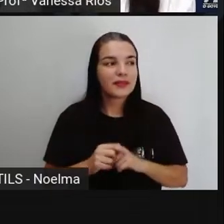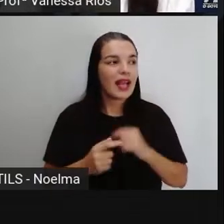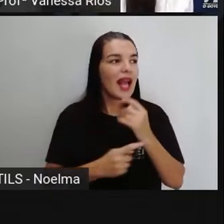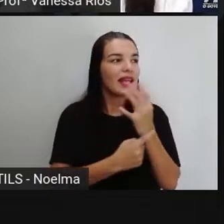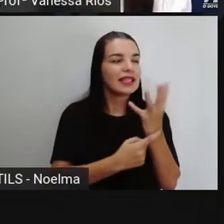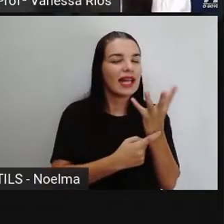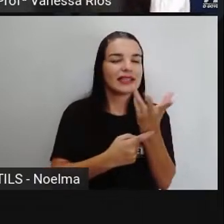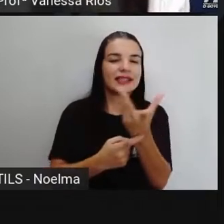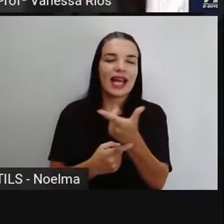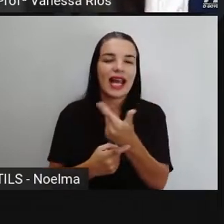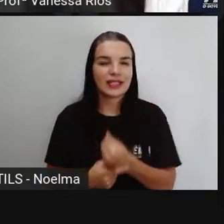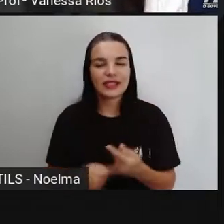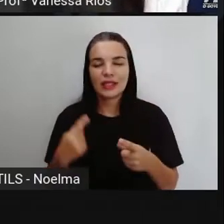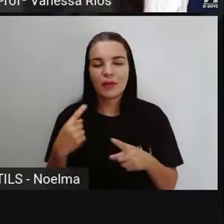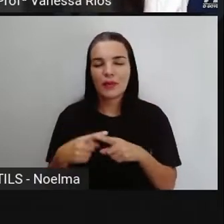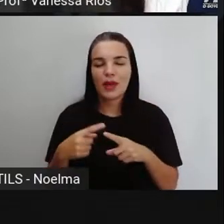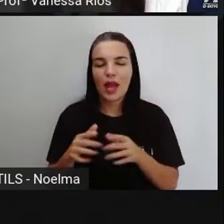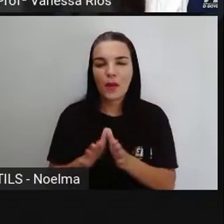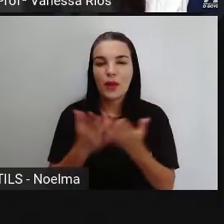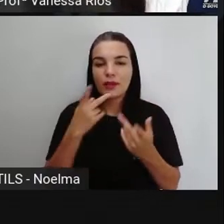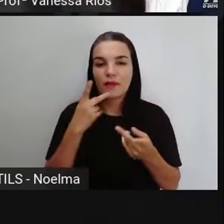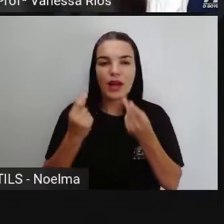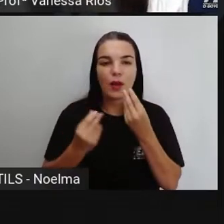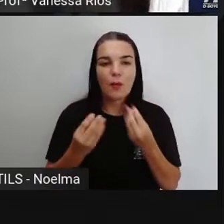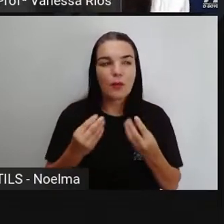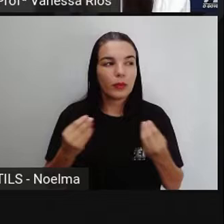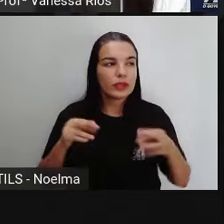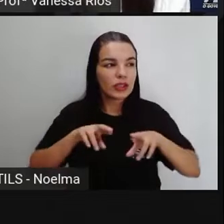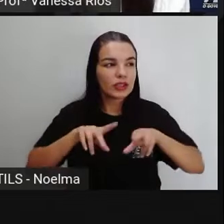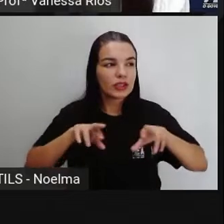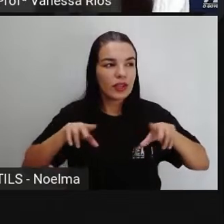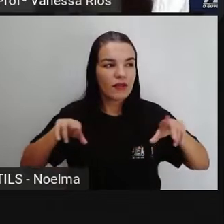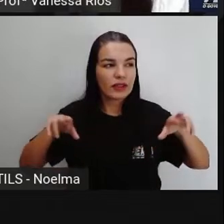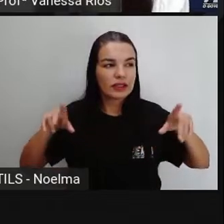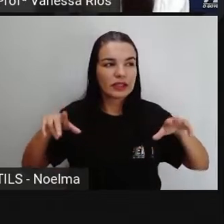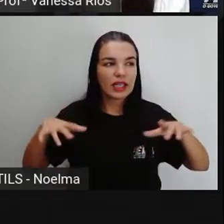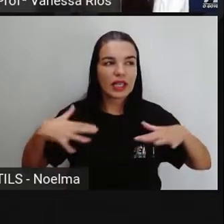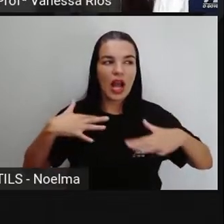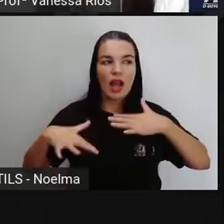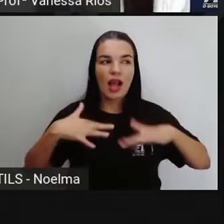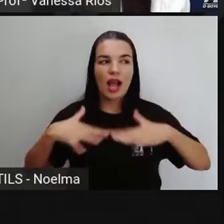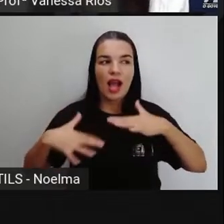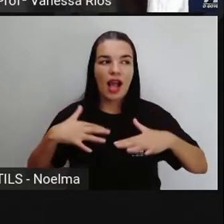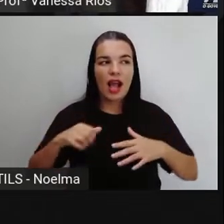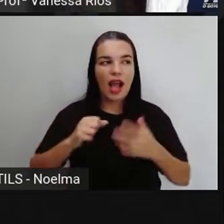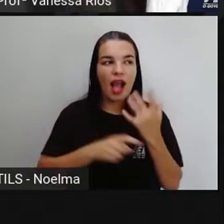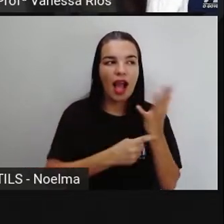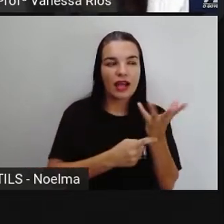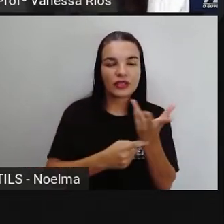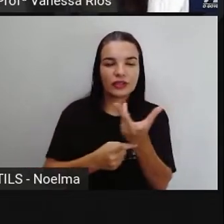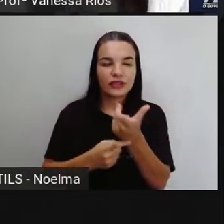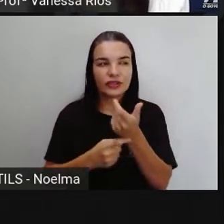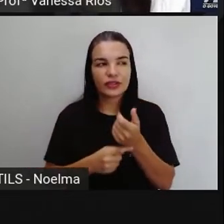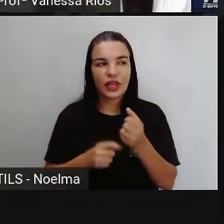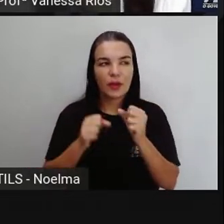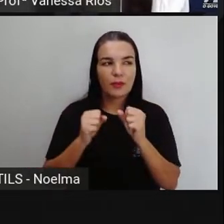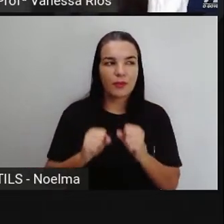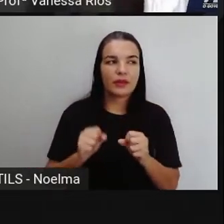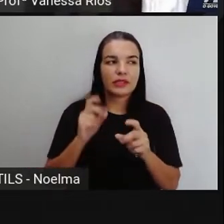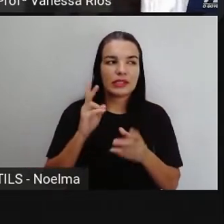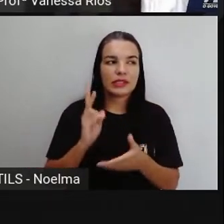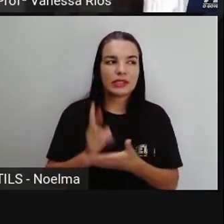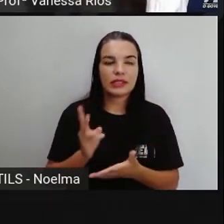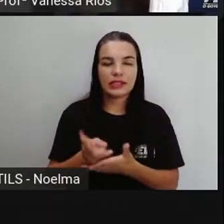fala em diversas manifestações artísticas, sempre pode-se citar um baiano como um exemplo, né,